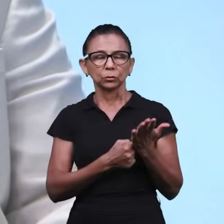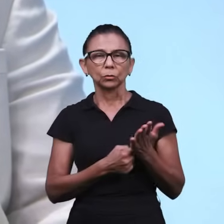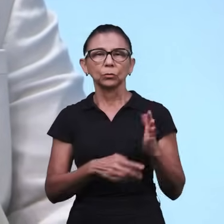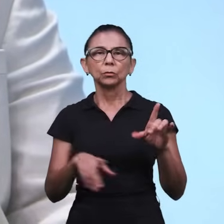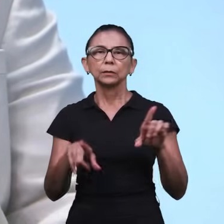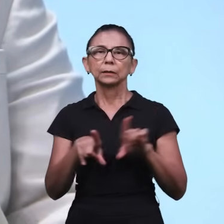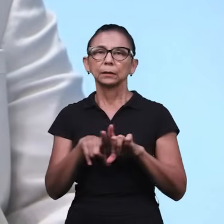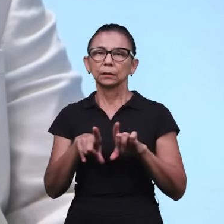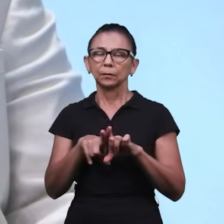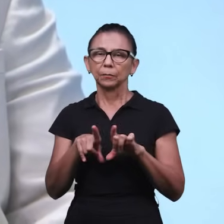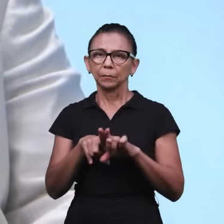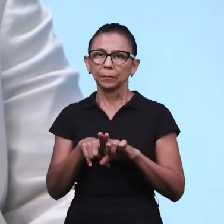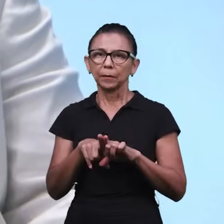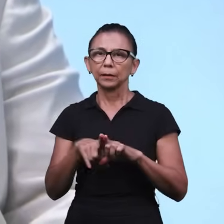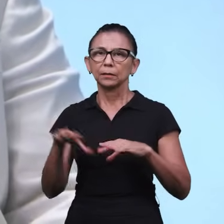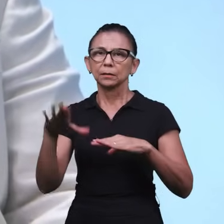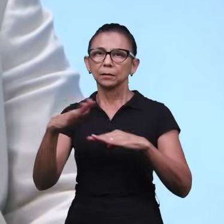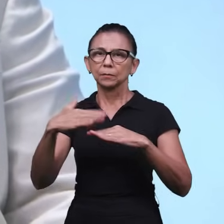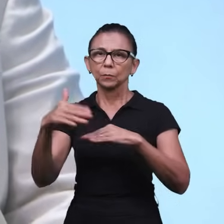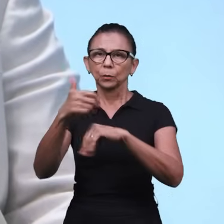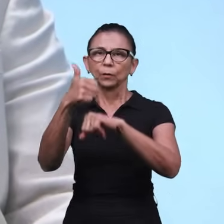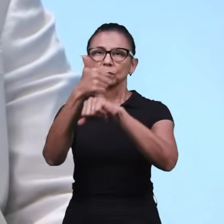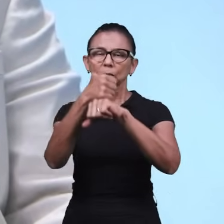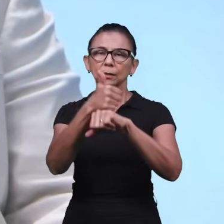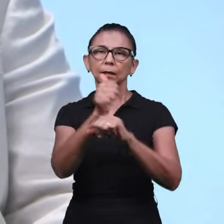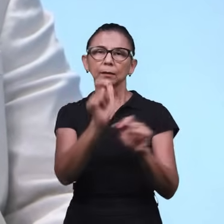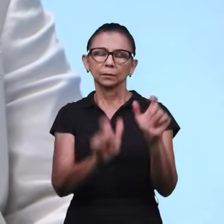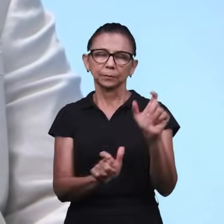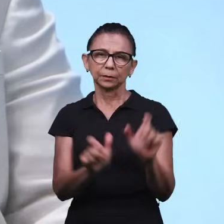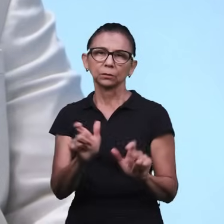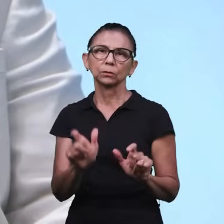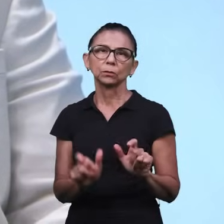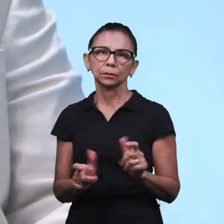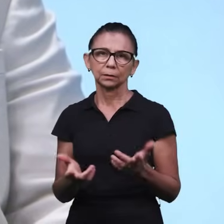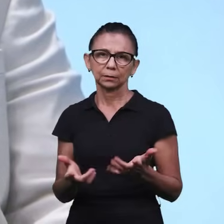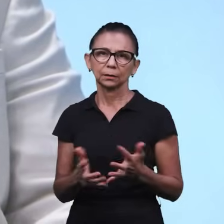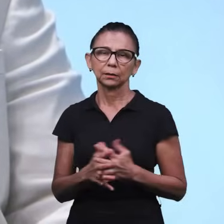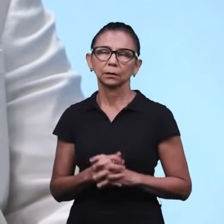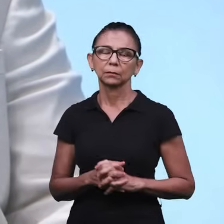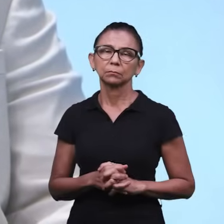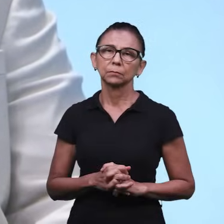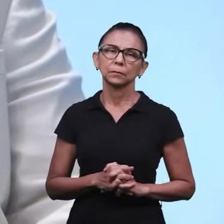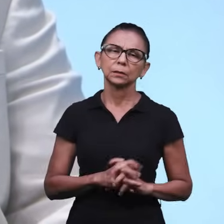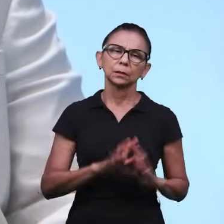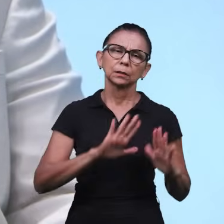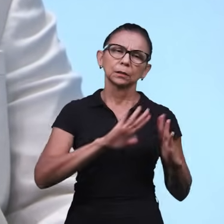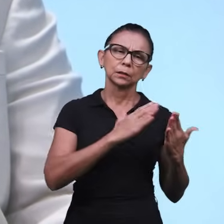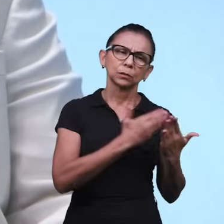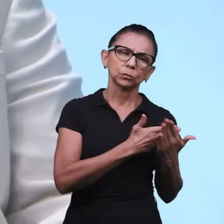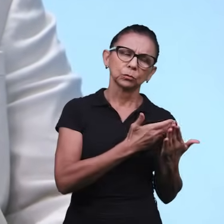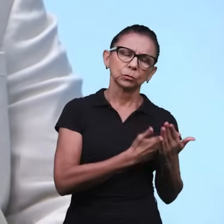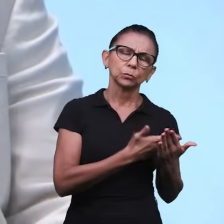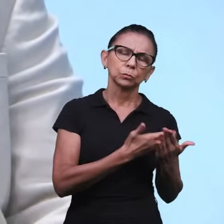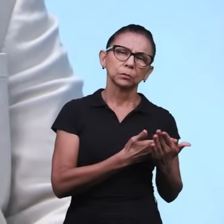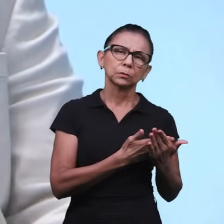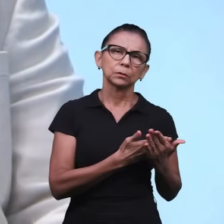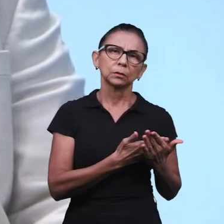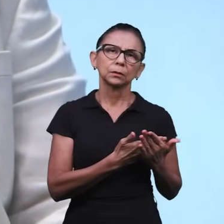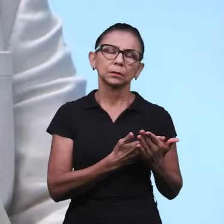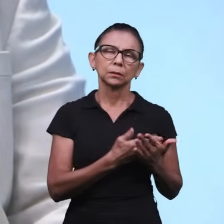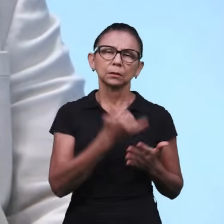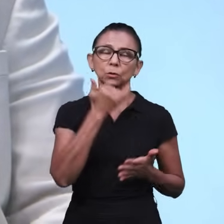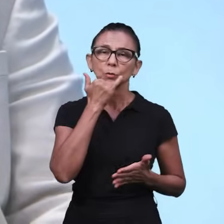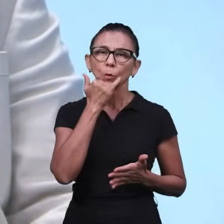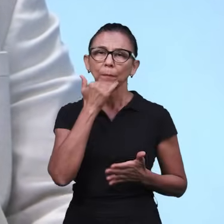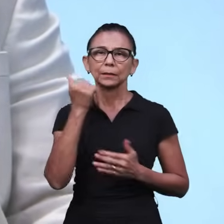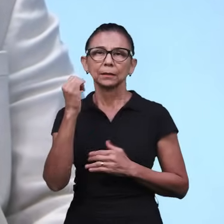a direção do Senhor, mas também temos que contar muito com a direção dos profissionais. Verdade. Porque tem o estudo, tem toda a parte científica que auxilia nisso.